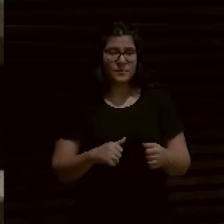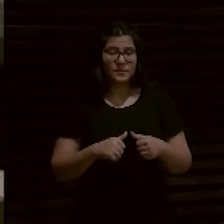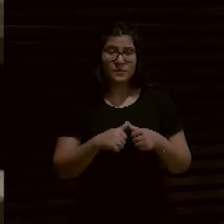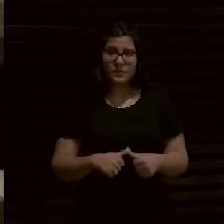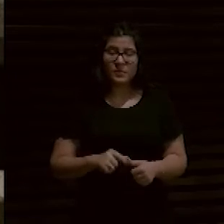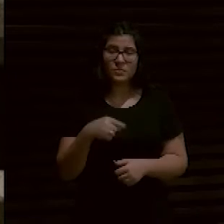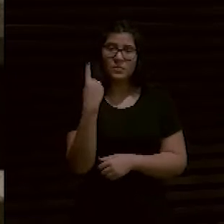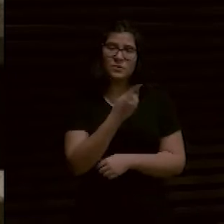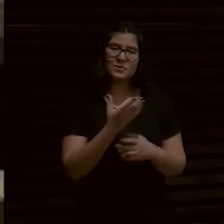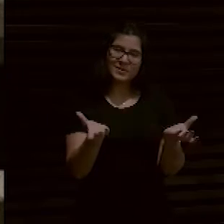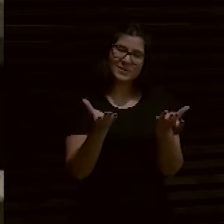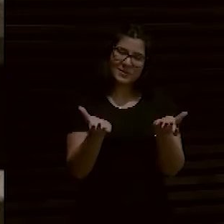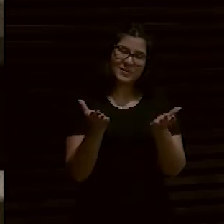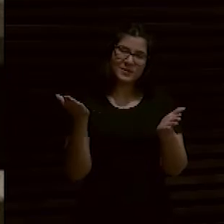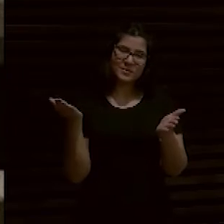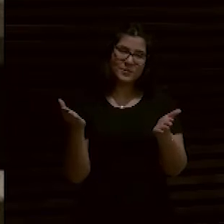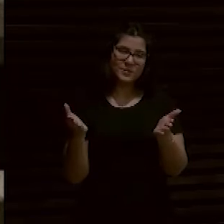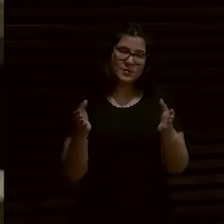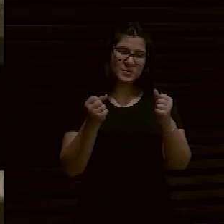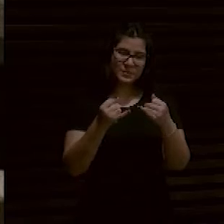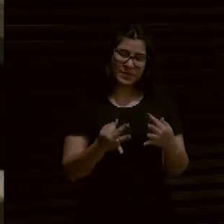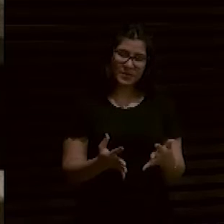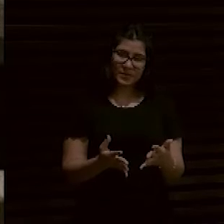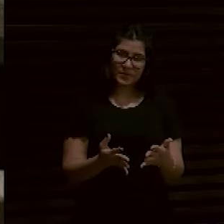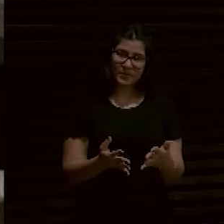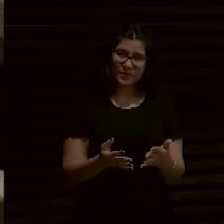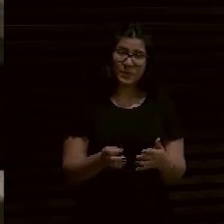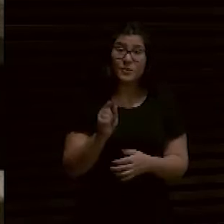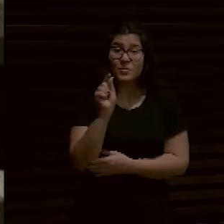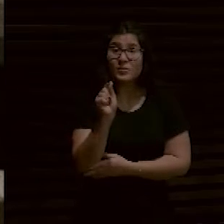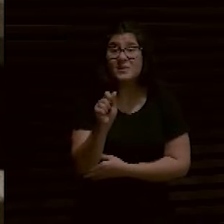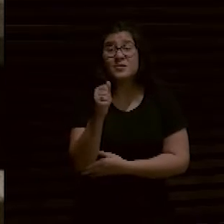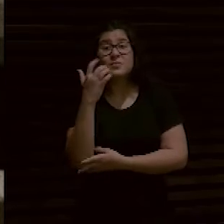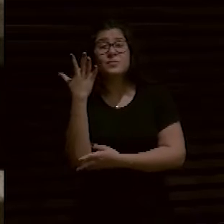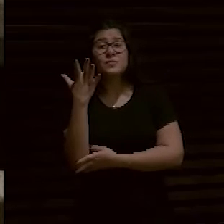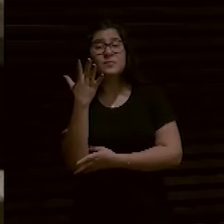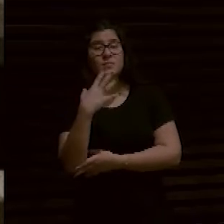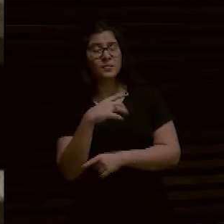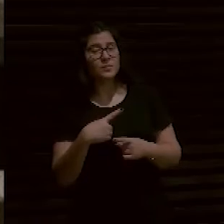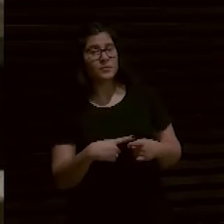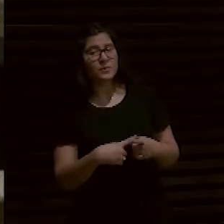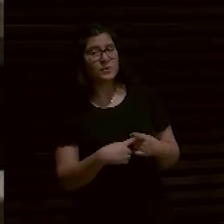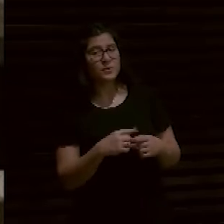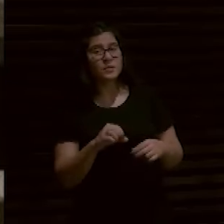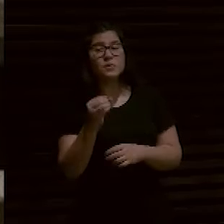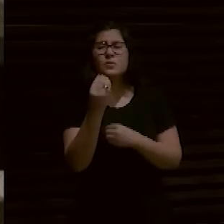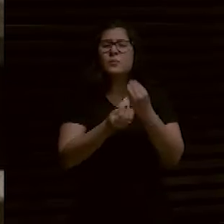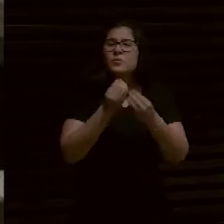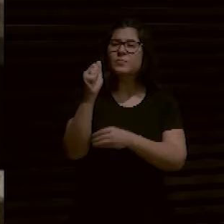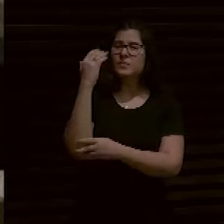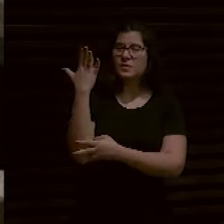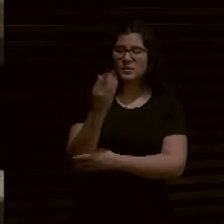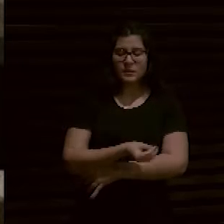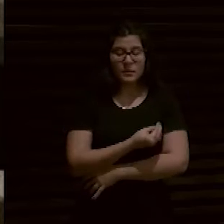queremos chegar essa manhã. O que e qual é o sentido e como ela acontece na